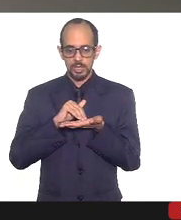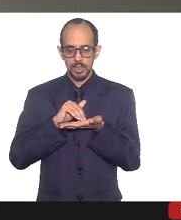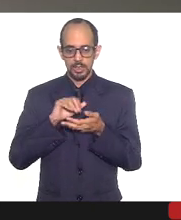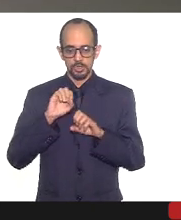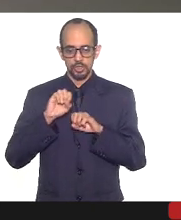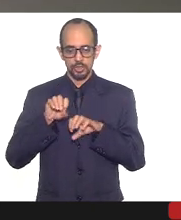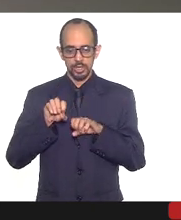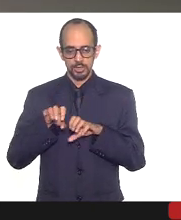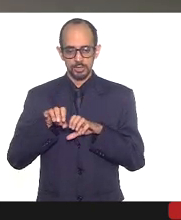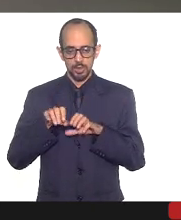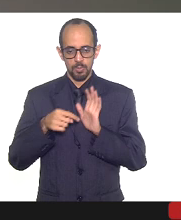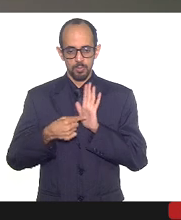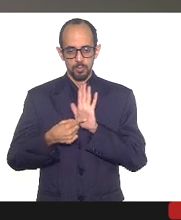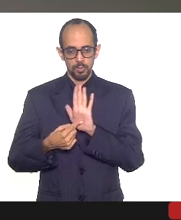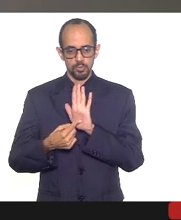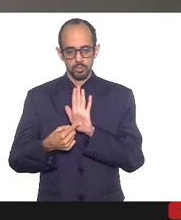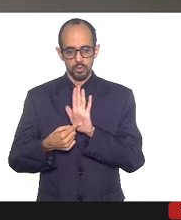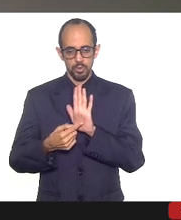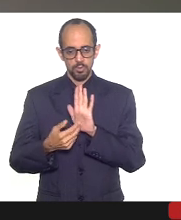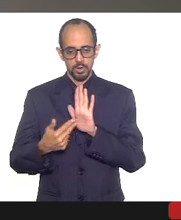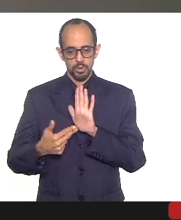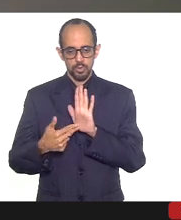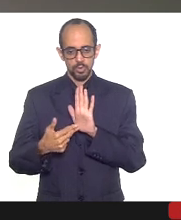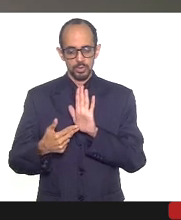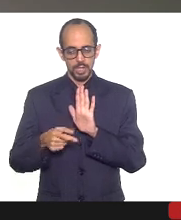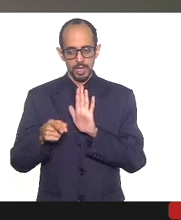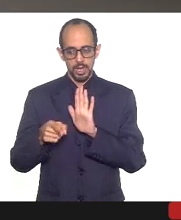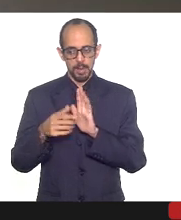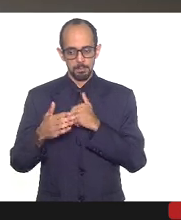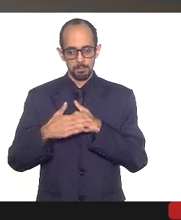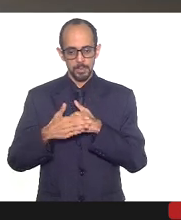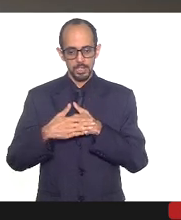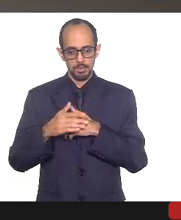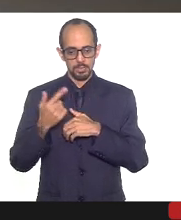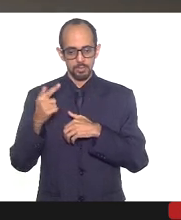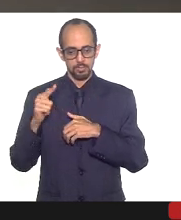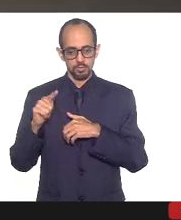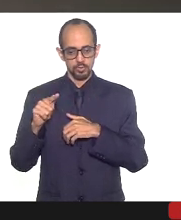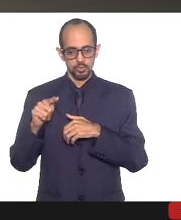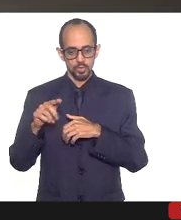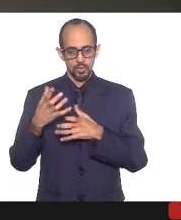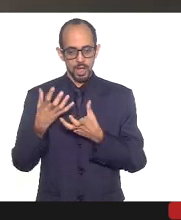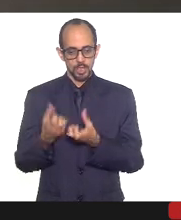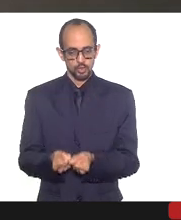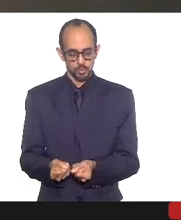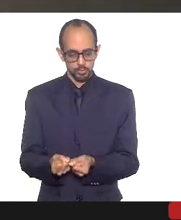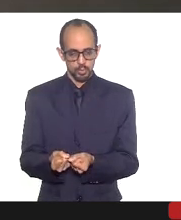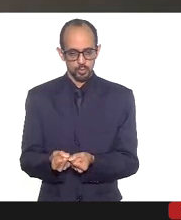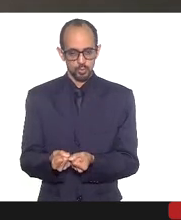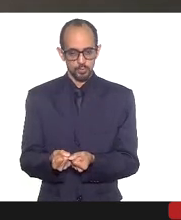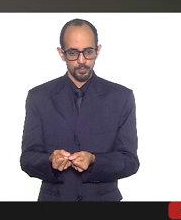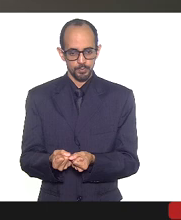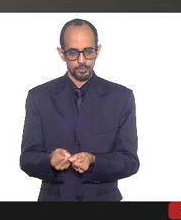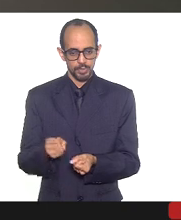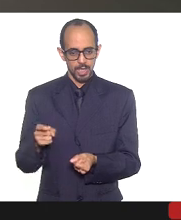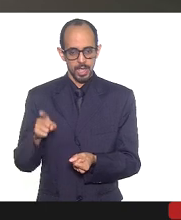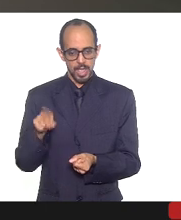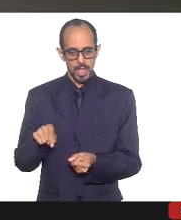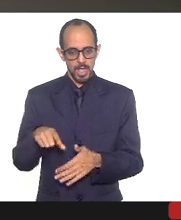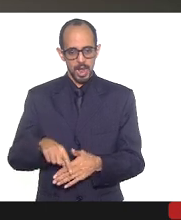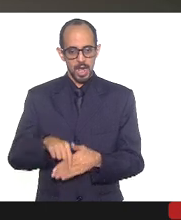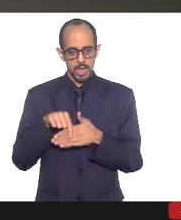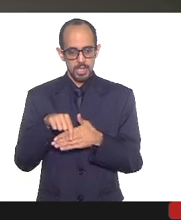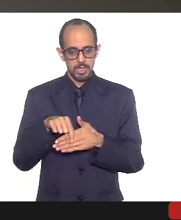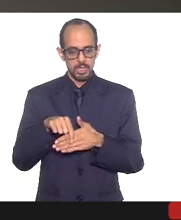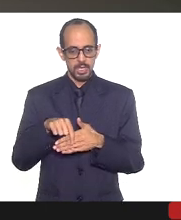coisa, tomou a frente da gestão, né? não ficou a reboque do que a Fazenda mandava, ela tomou a liderança do processo com